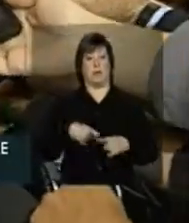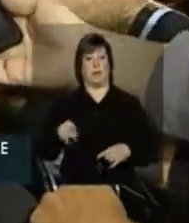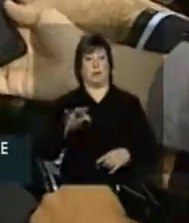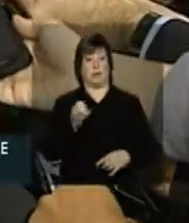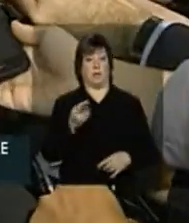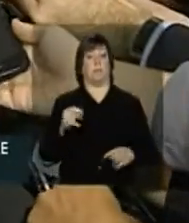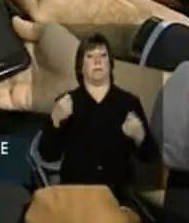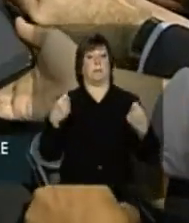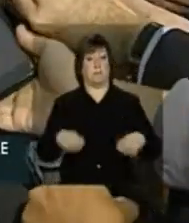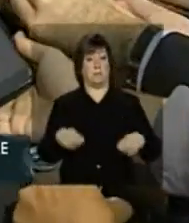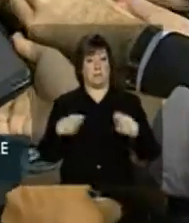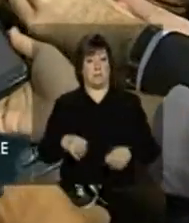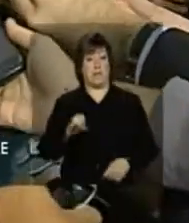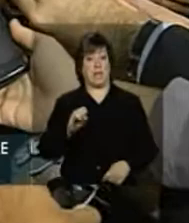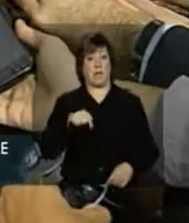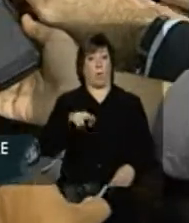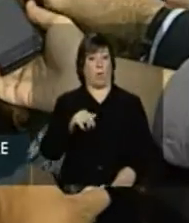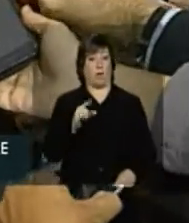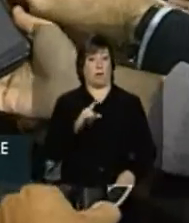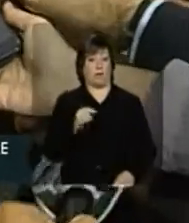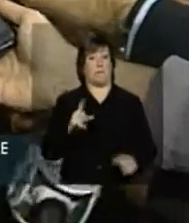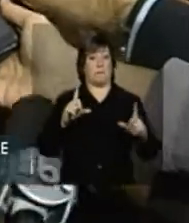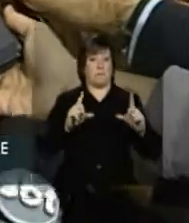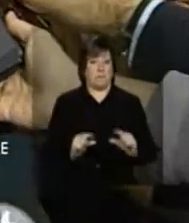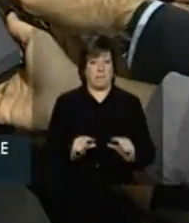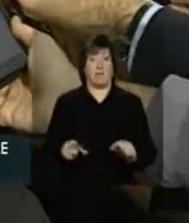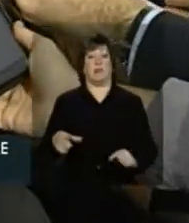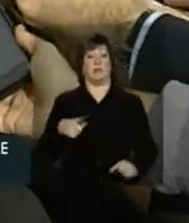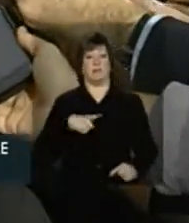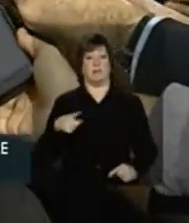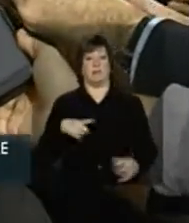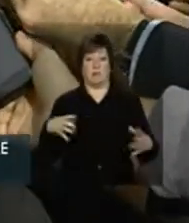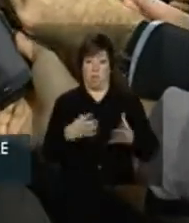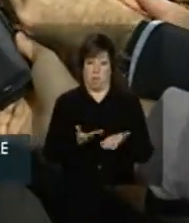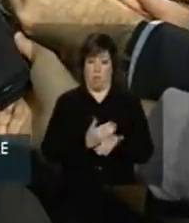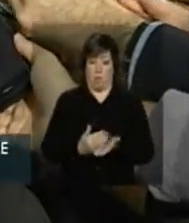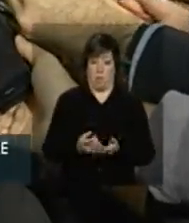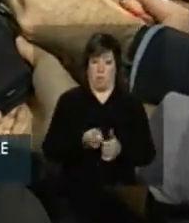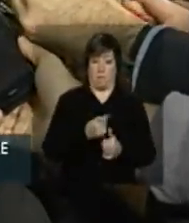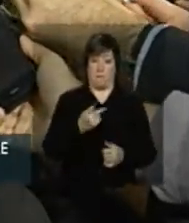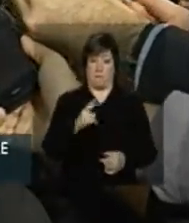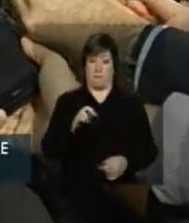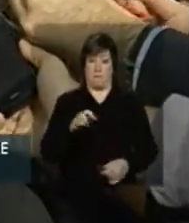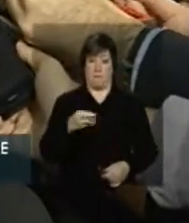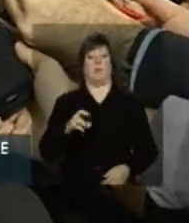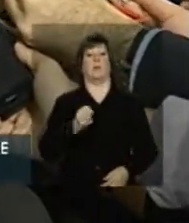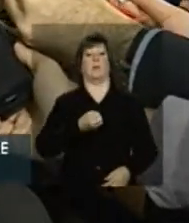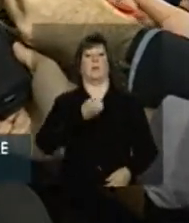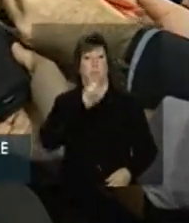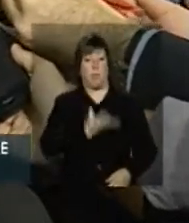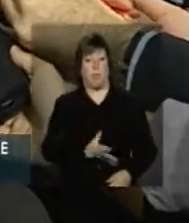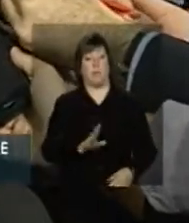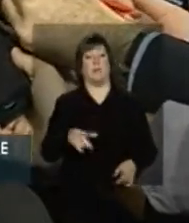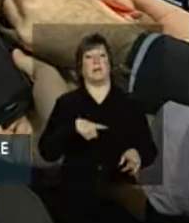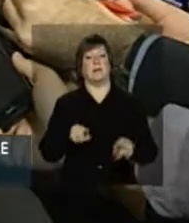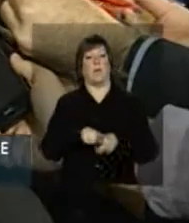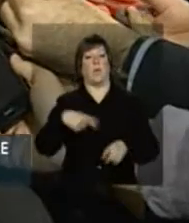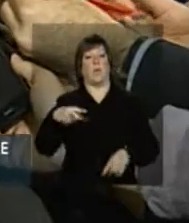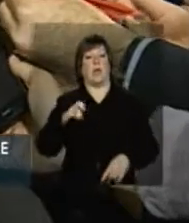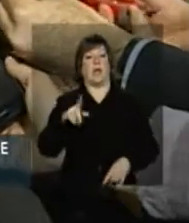ter que equalizar menos, então o impacto primário é positivo. E tem um impacto negativo no nominal,